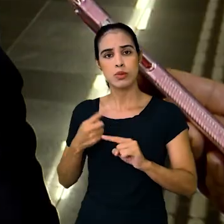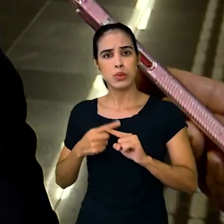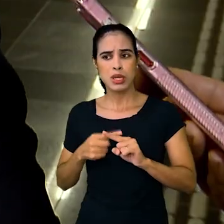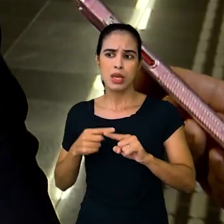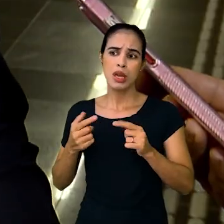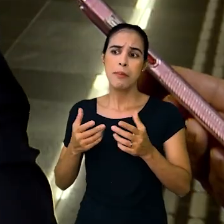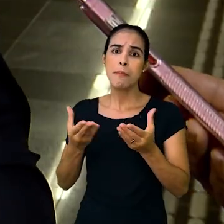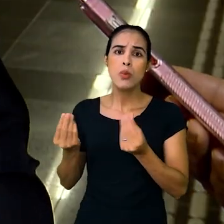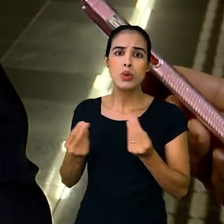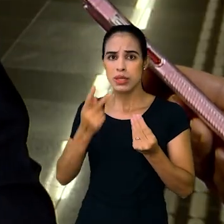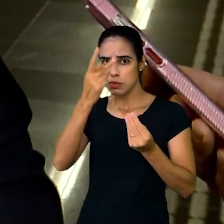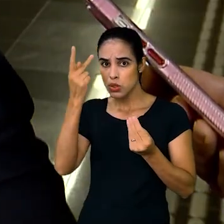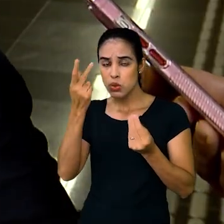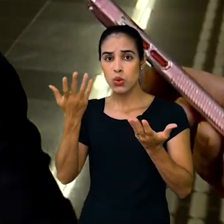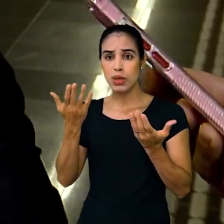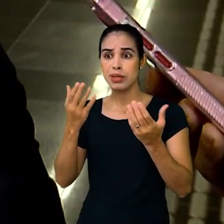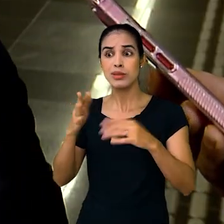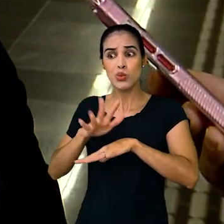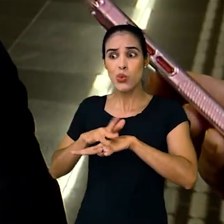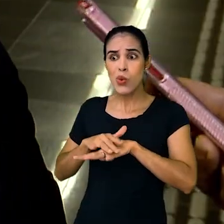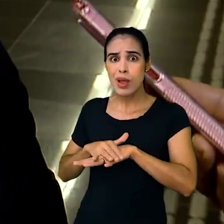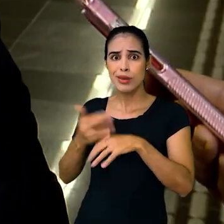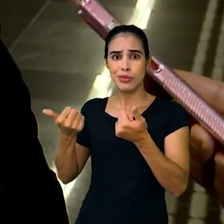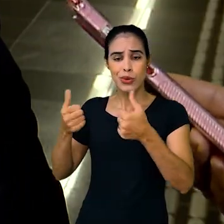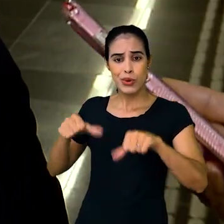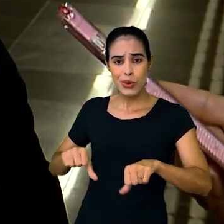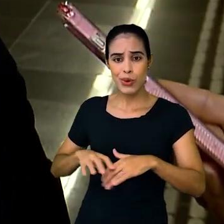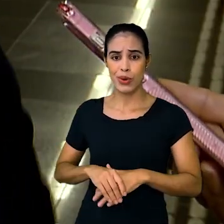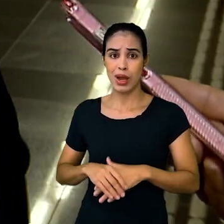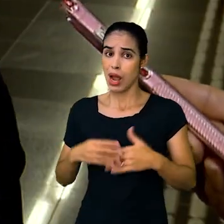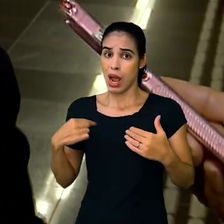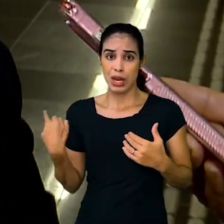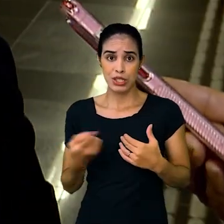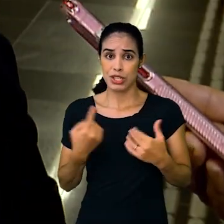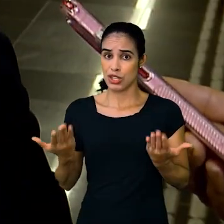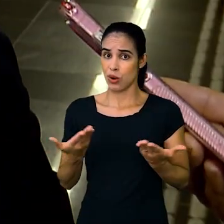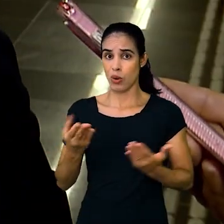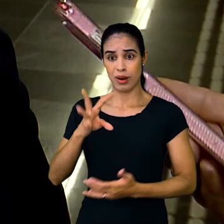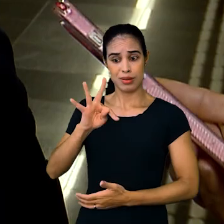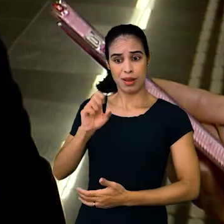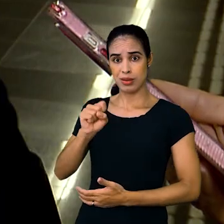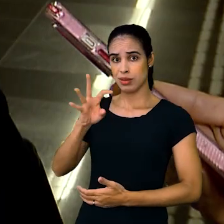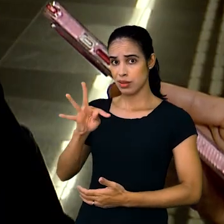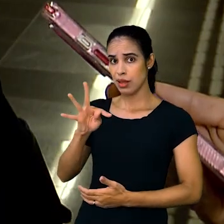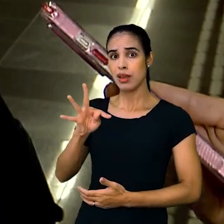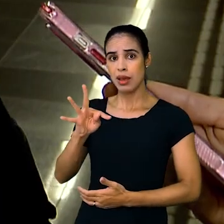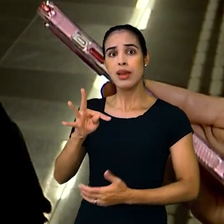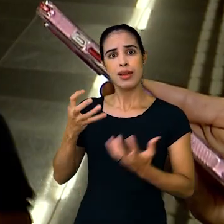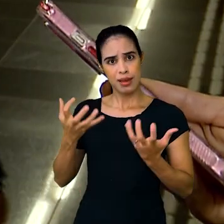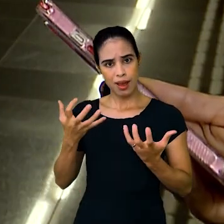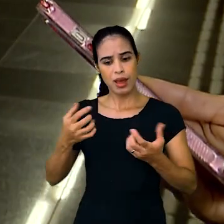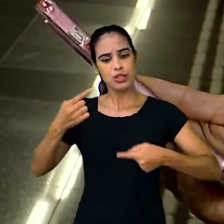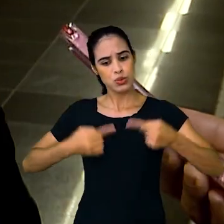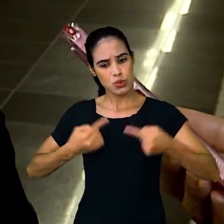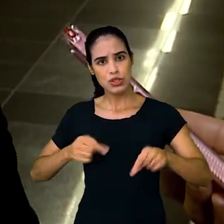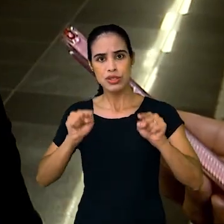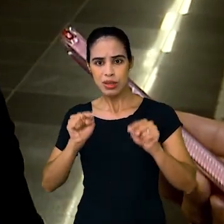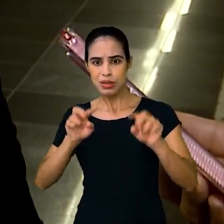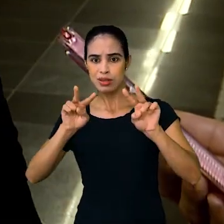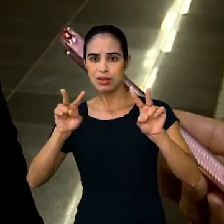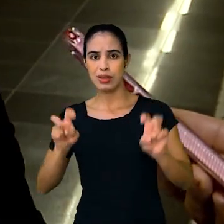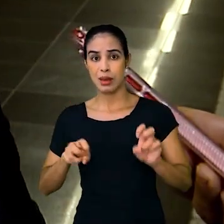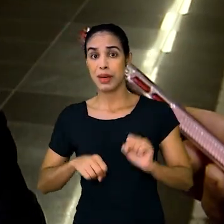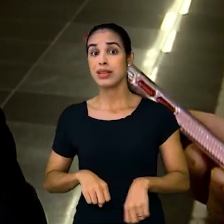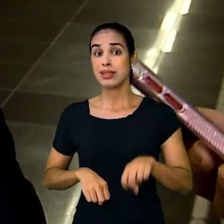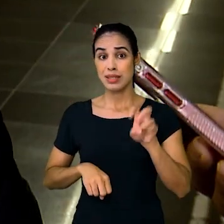está vendo aí o Congresso discutindo o fim da escala 6x1 e a gente está aqui no TST já com ela finalizada, que está sendo